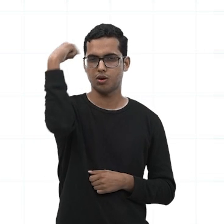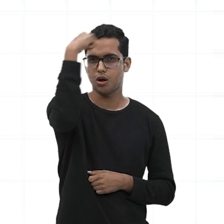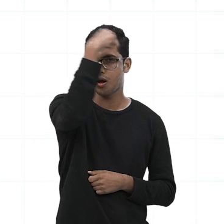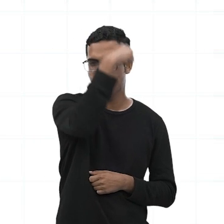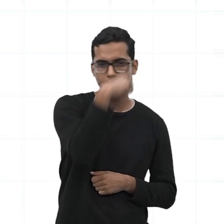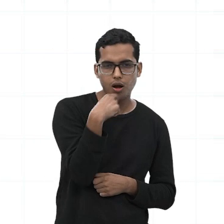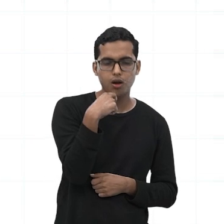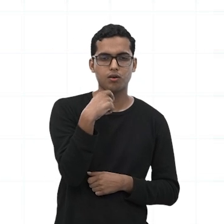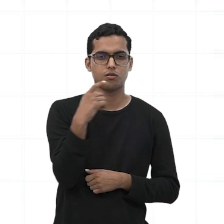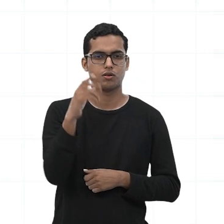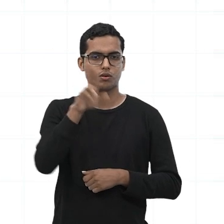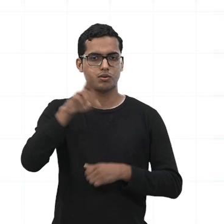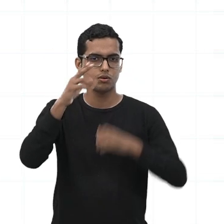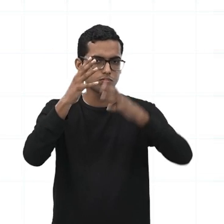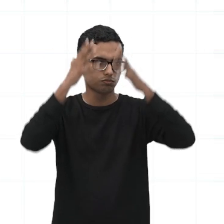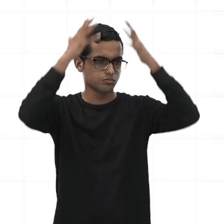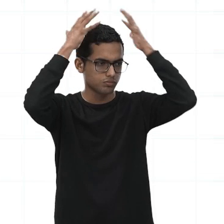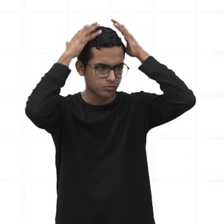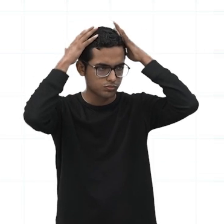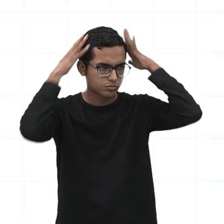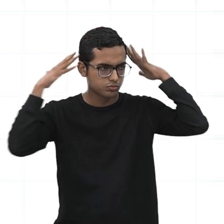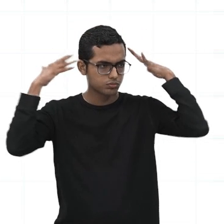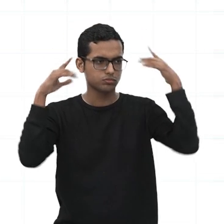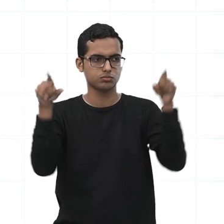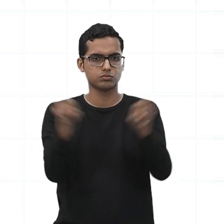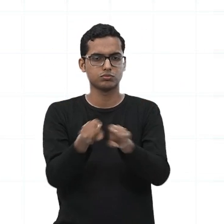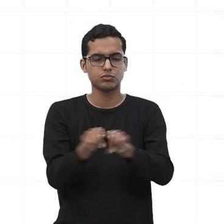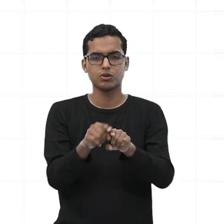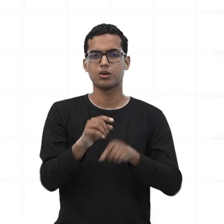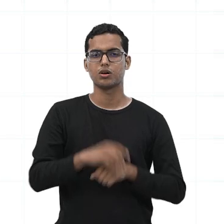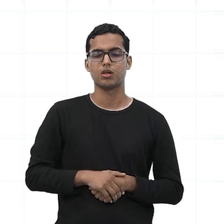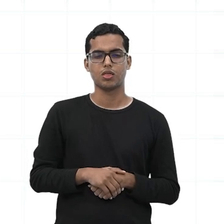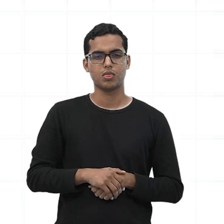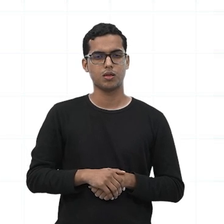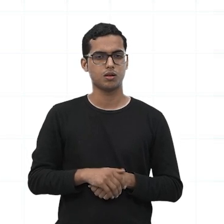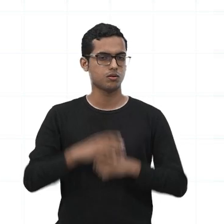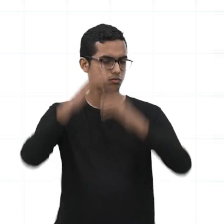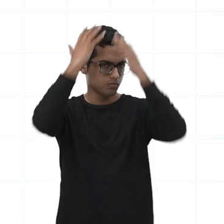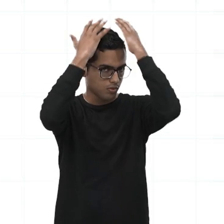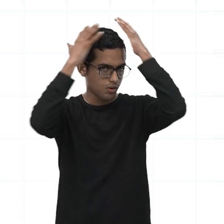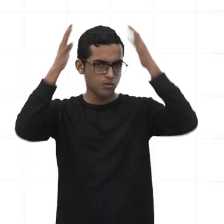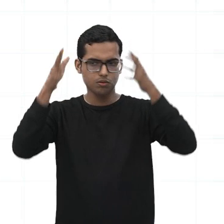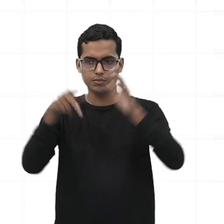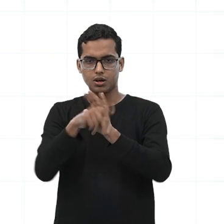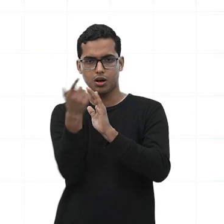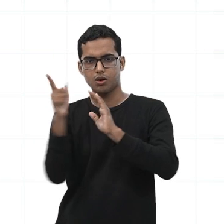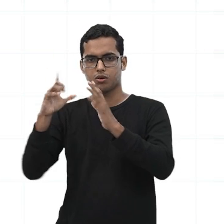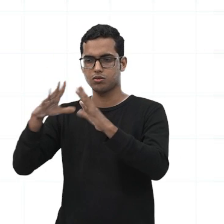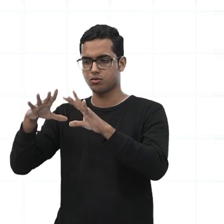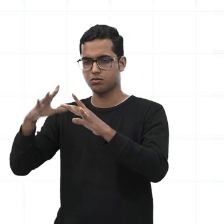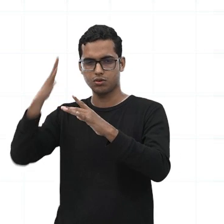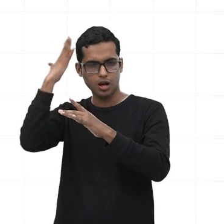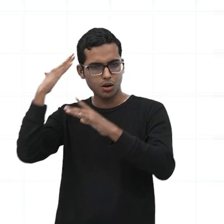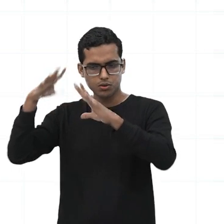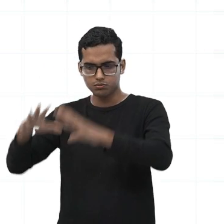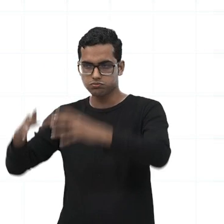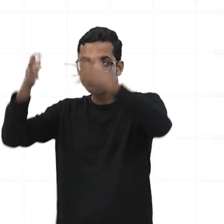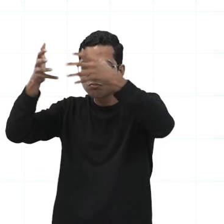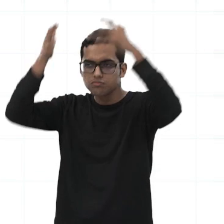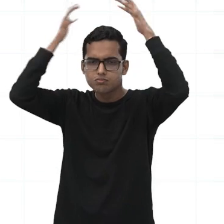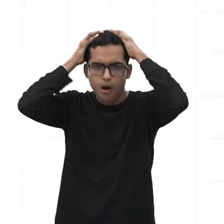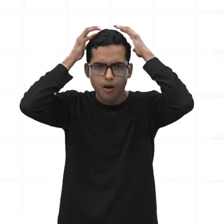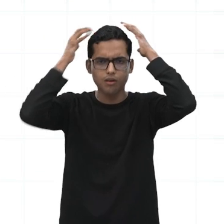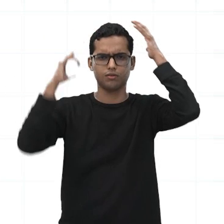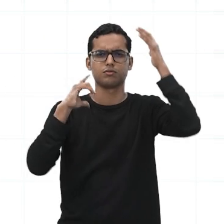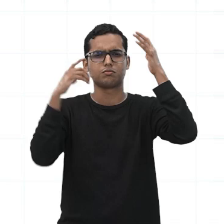uma peruca com cabelos brancos, certo? Então, vai caracterizar, vai colocar uma maquiagem mais pesada.